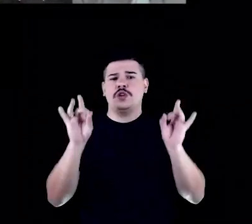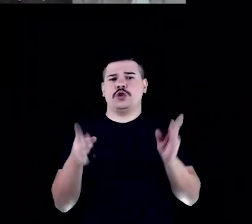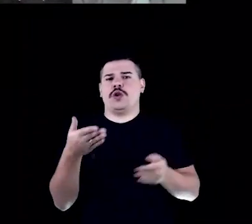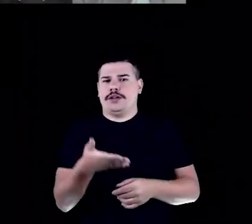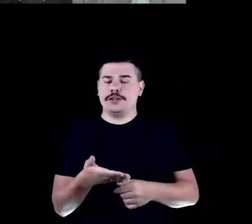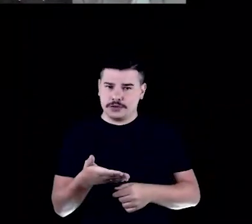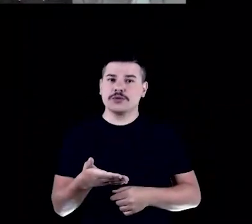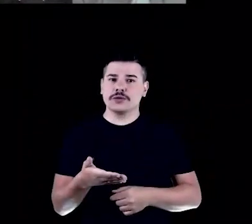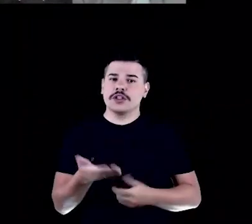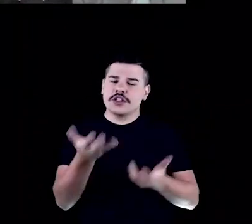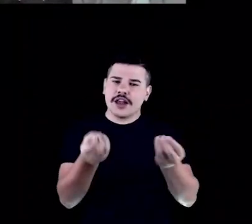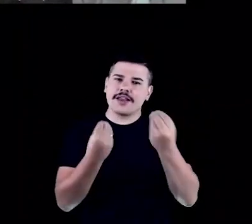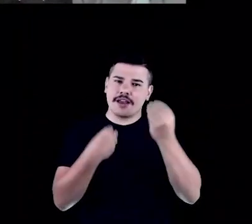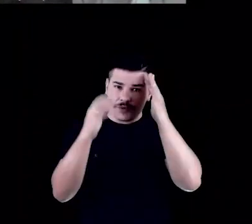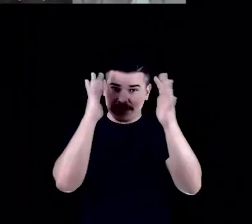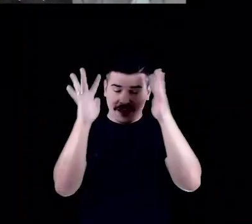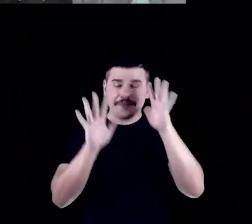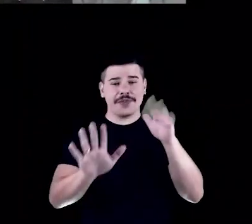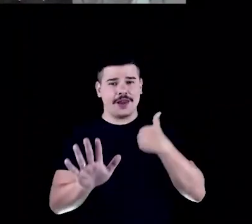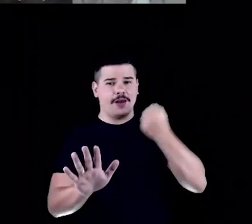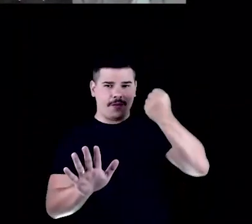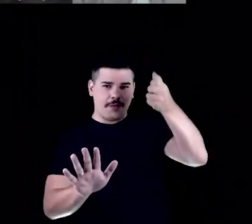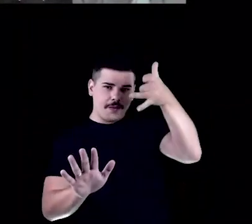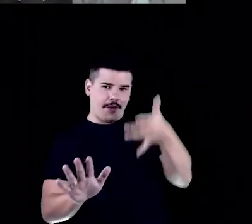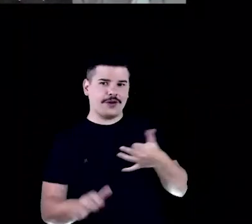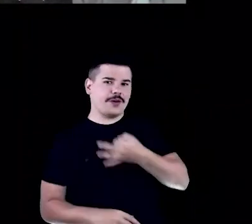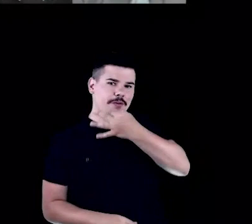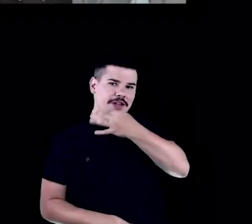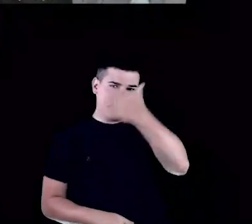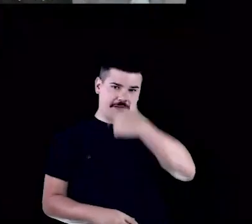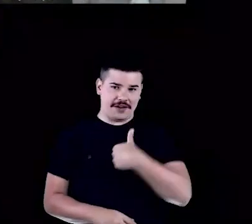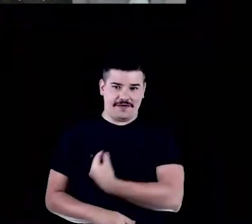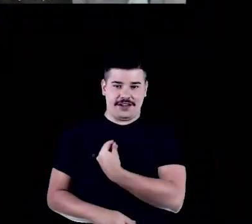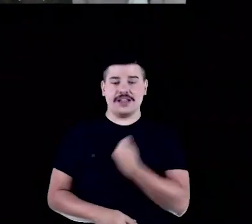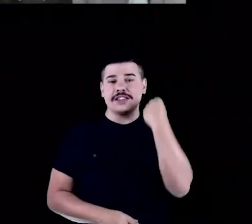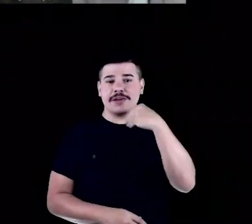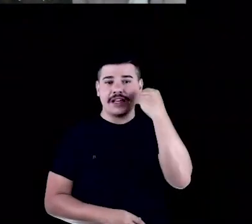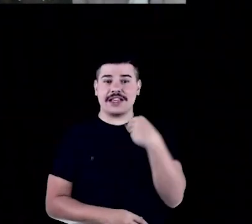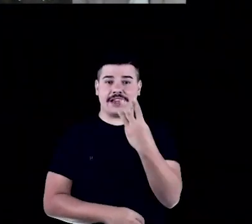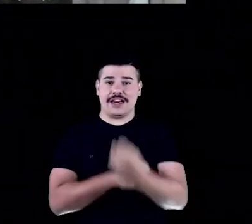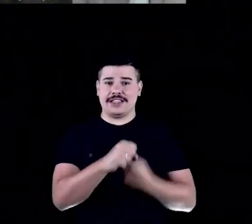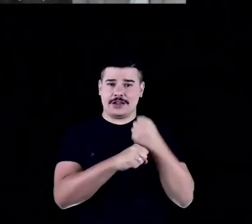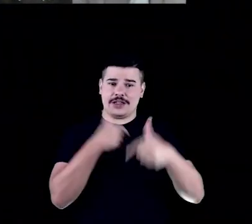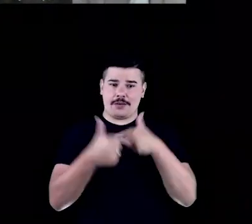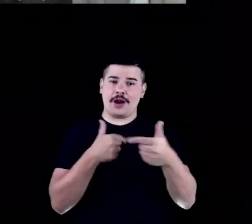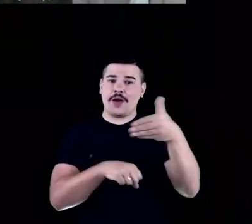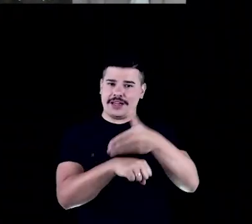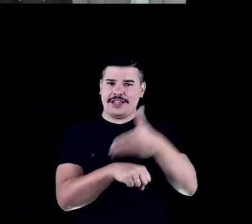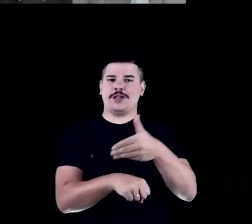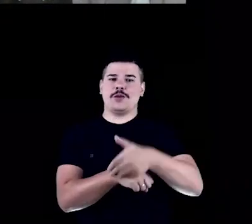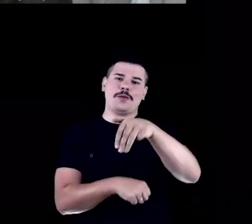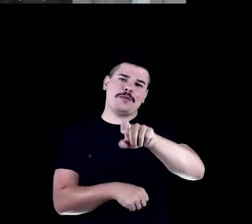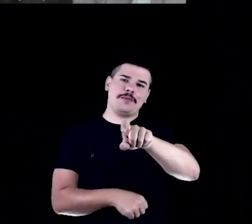imaginar esses mundos, assim. Concordo. Eu acho que eu posso até dar um depoimentozinho nesse sentido também, com essa experiência dos 3 anos do Mix